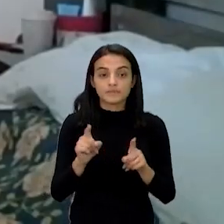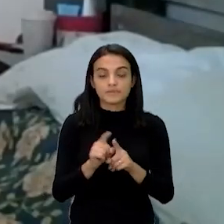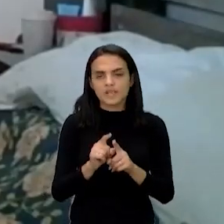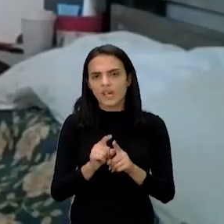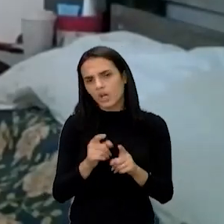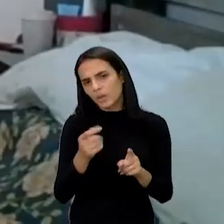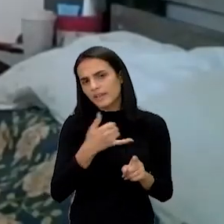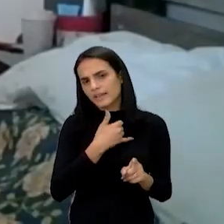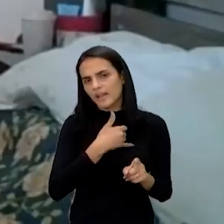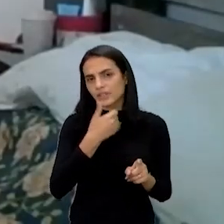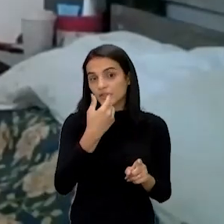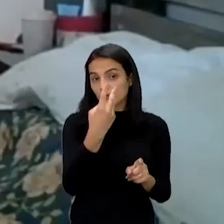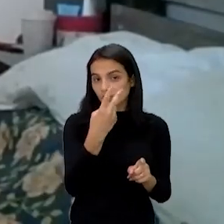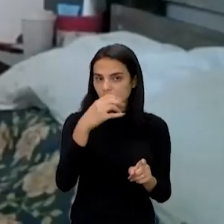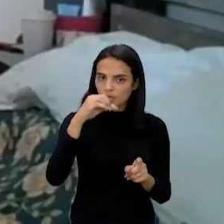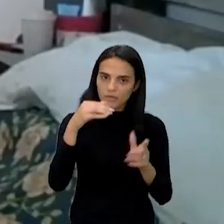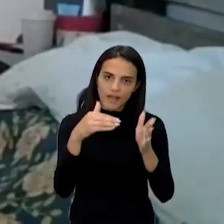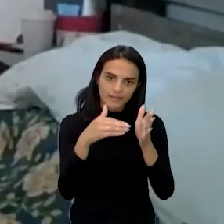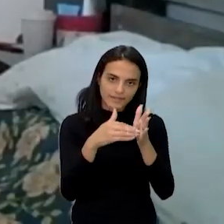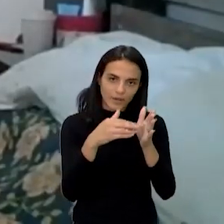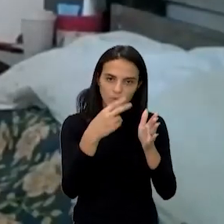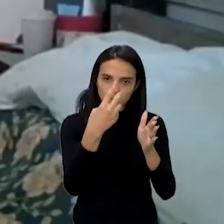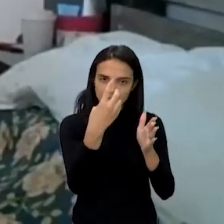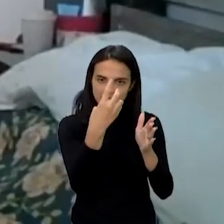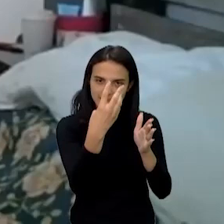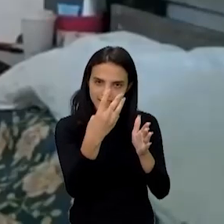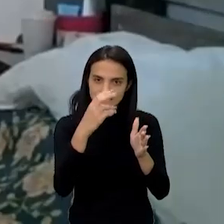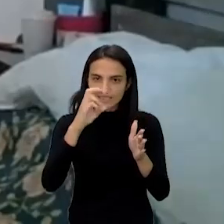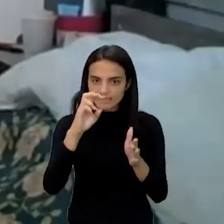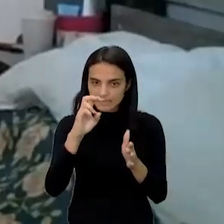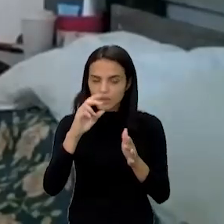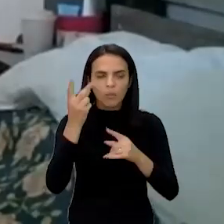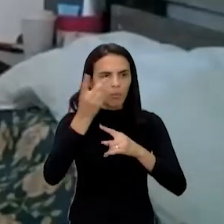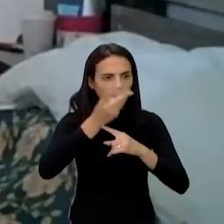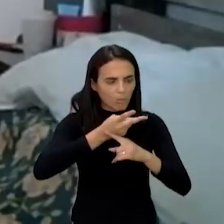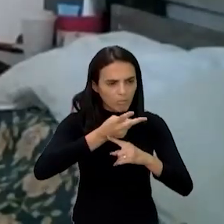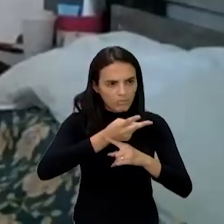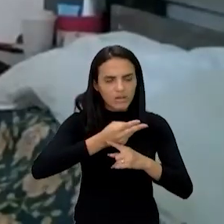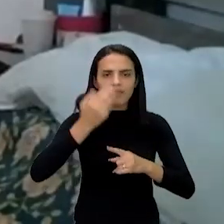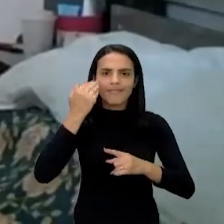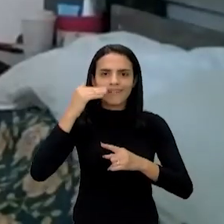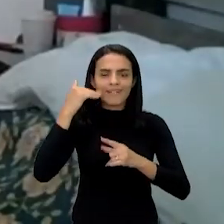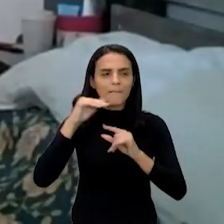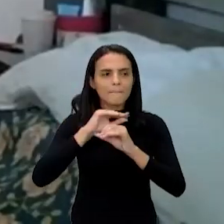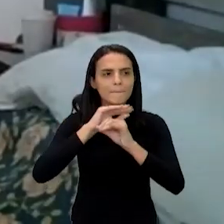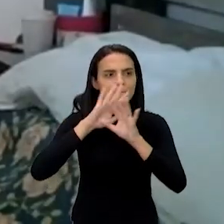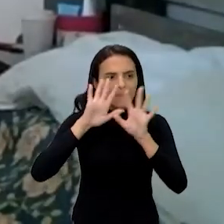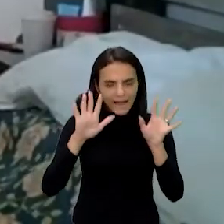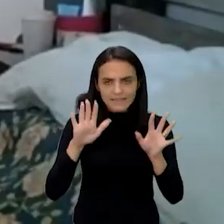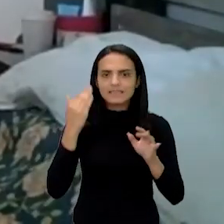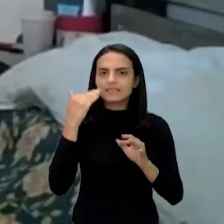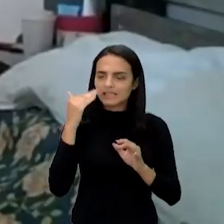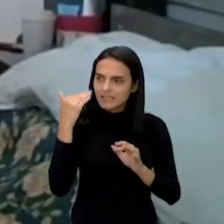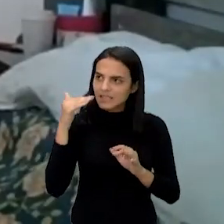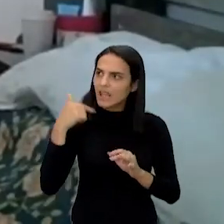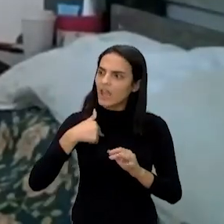dos 29, 30 anos até os 35 buscando mais, entender um pouco mais de quem eu era. Até que um